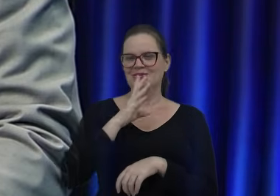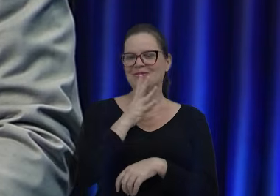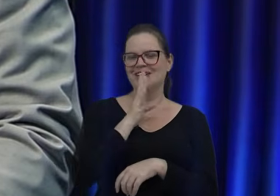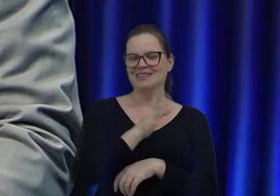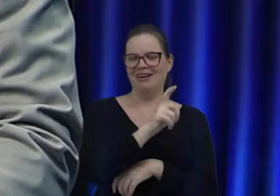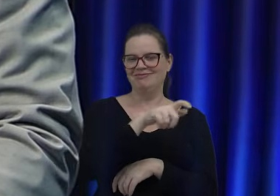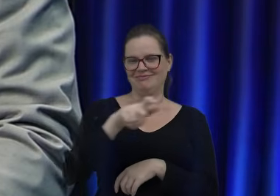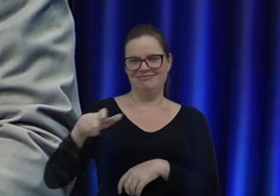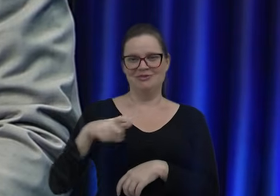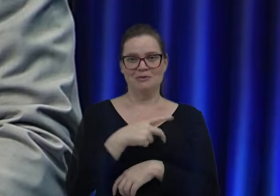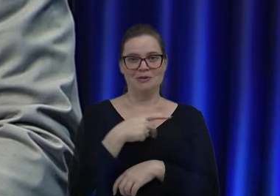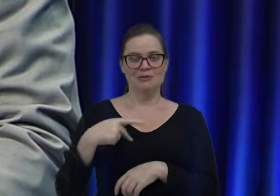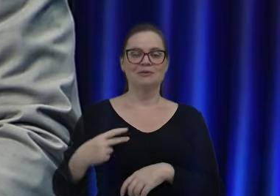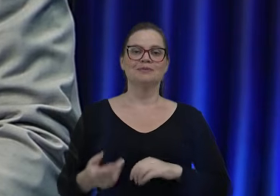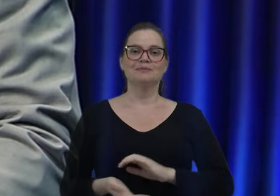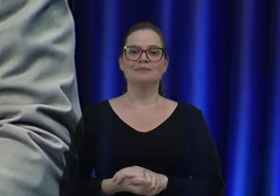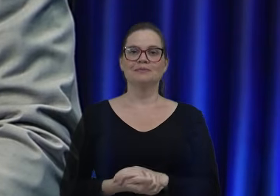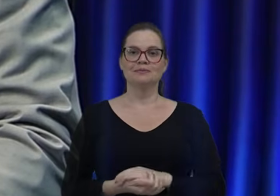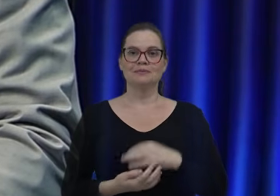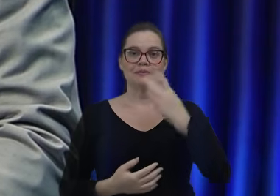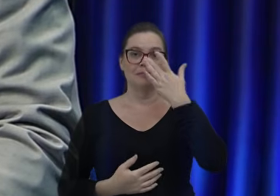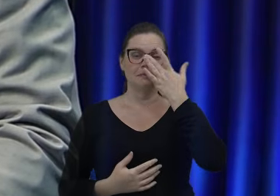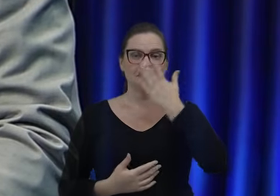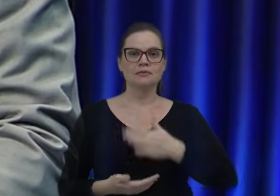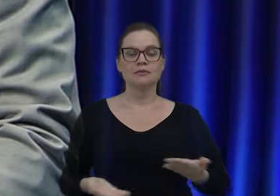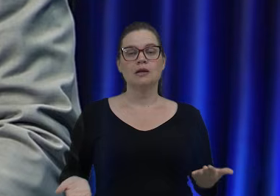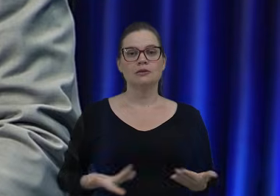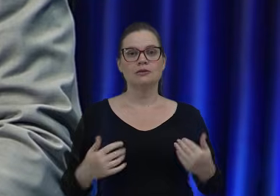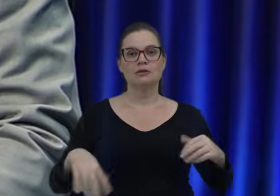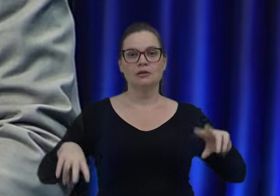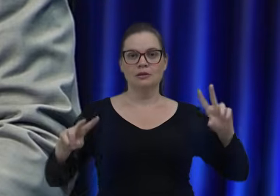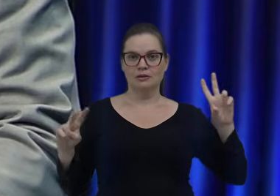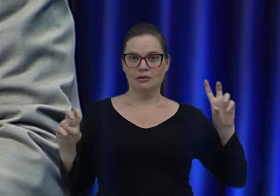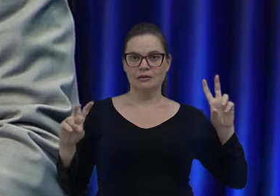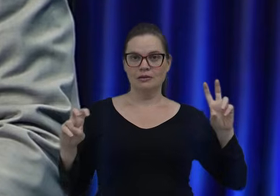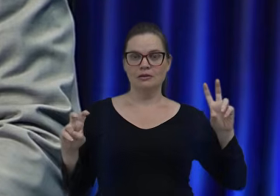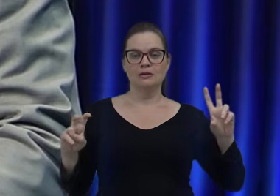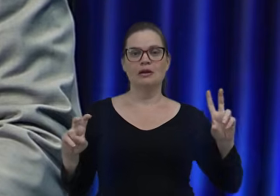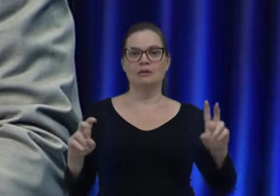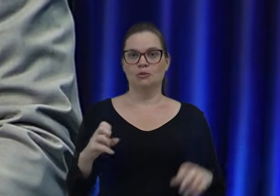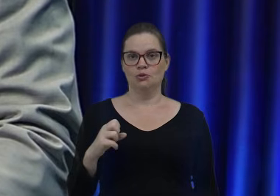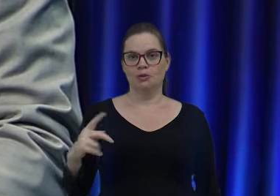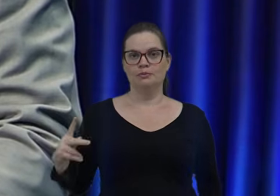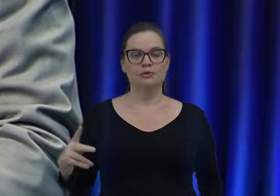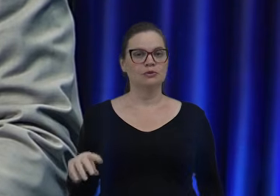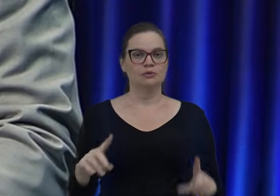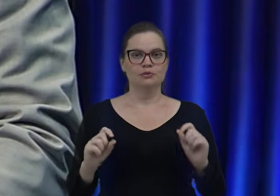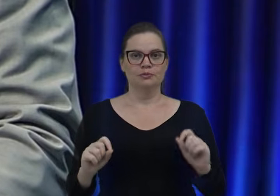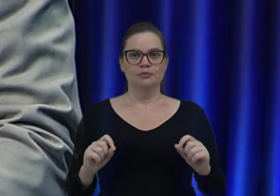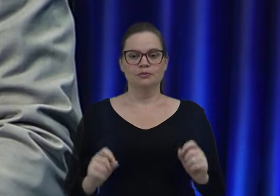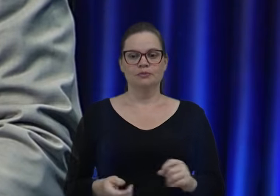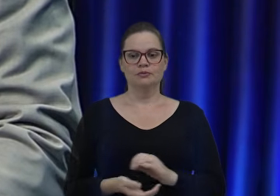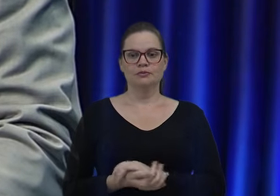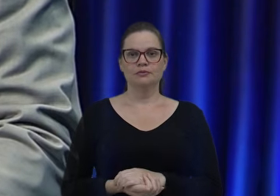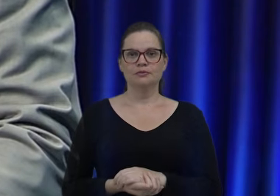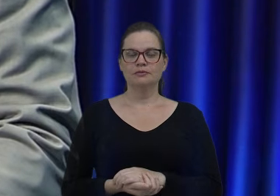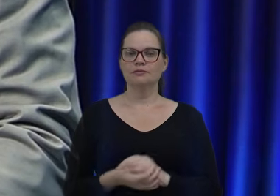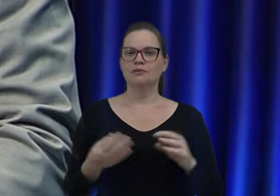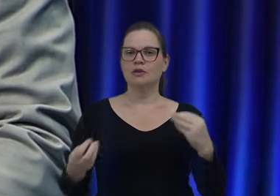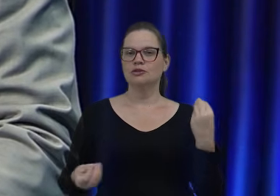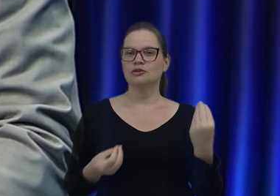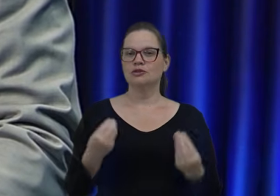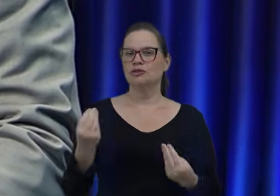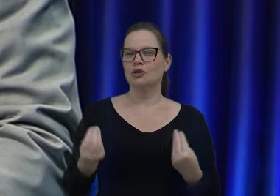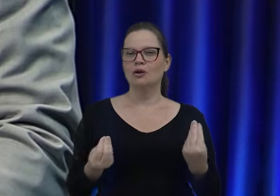E o tema do nosso episódio de hoje é o